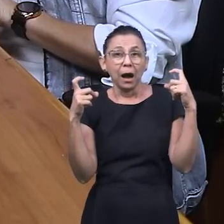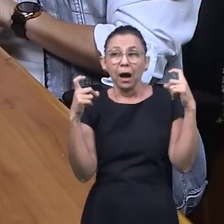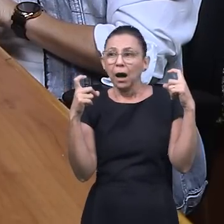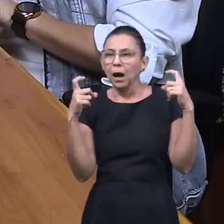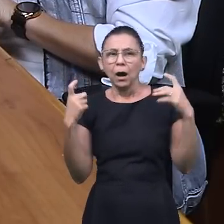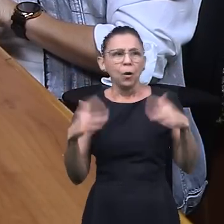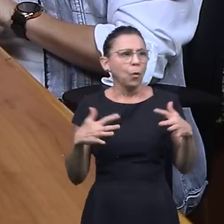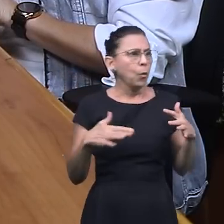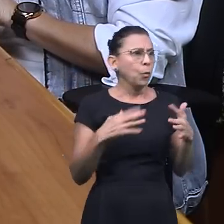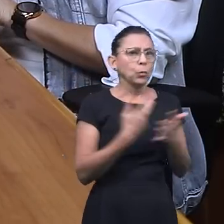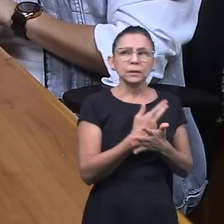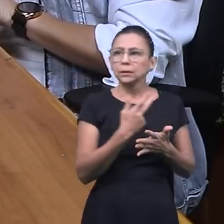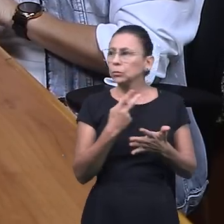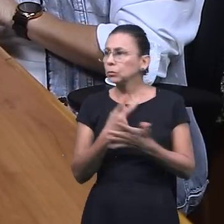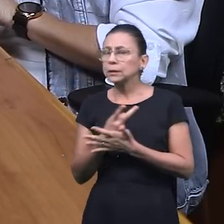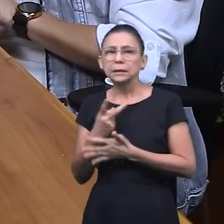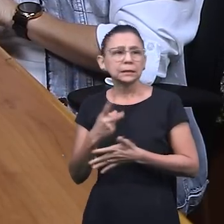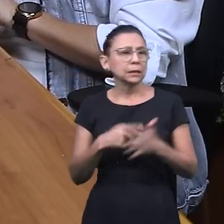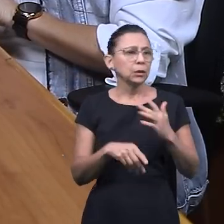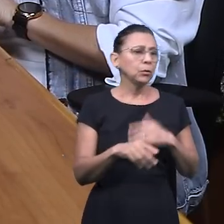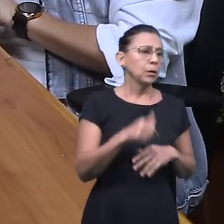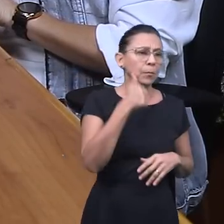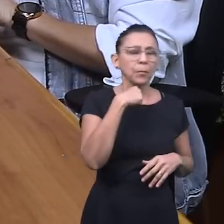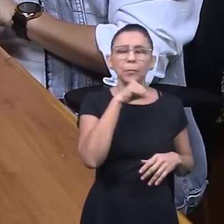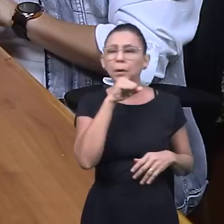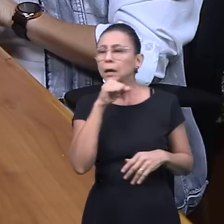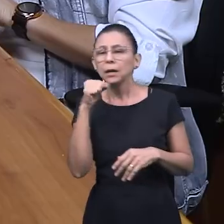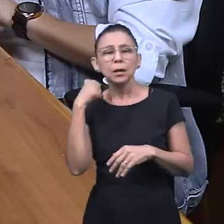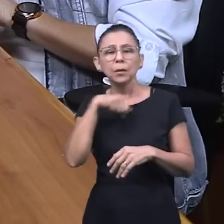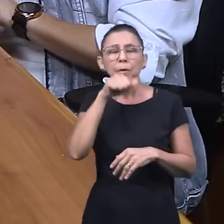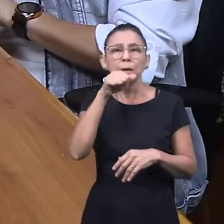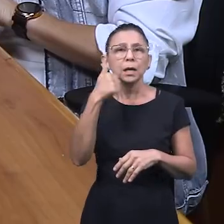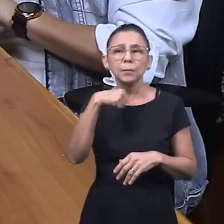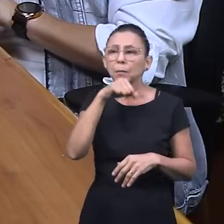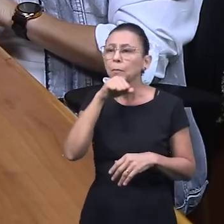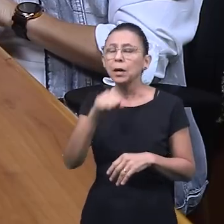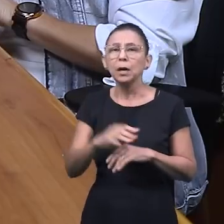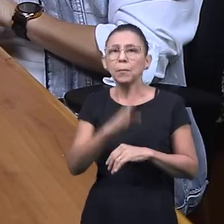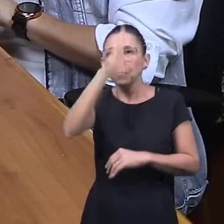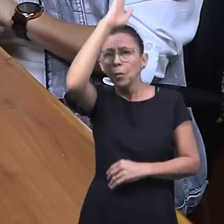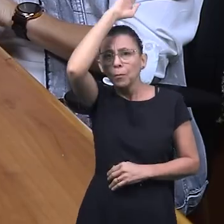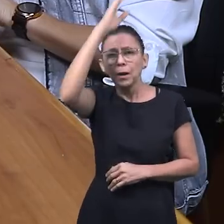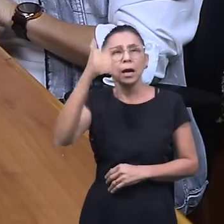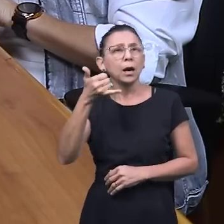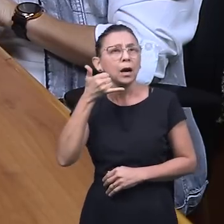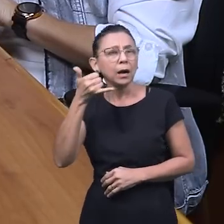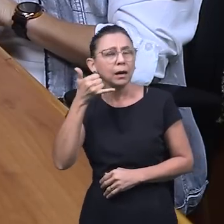a correria para poder tentar socorrer ela. Ele era o único que estava lá, ligou para os bombeiros, para o